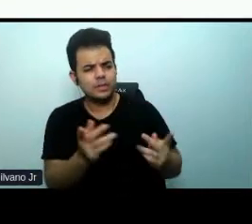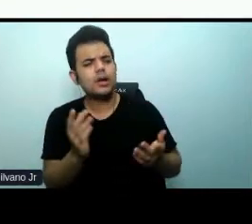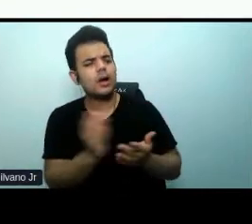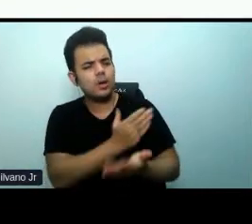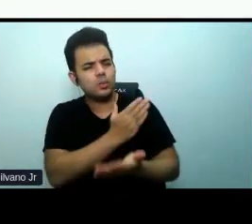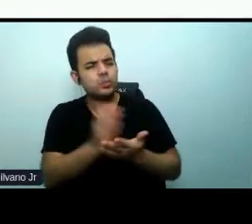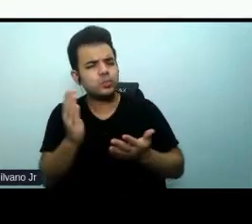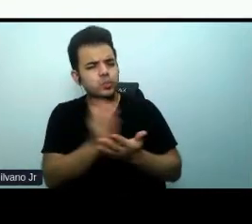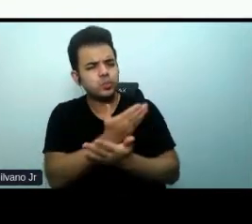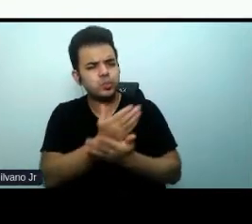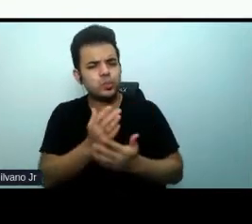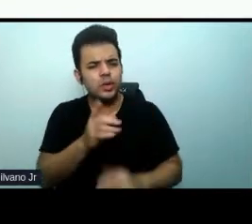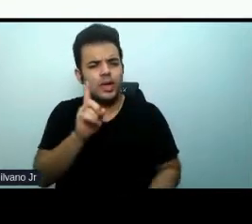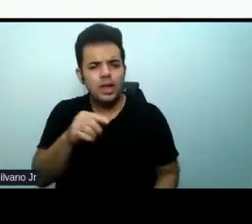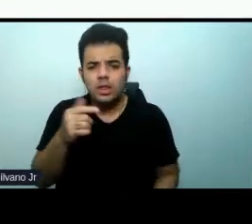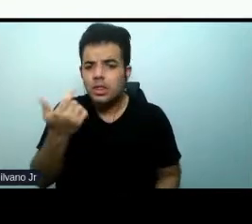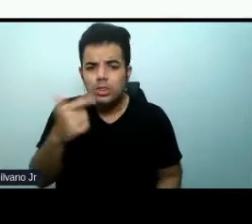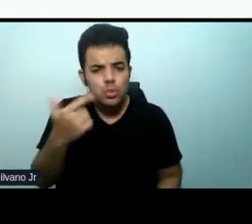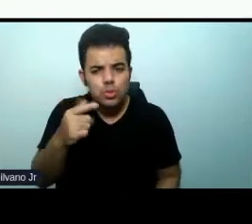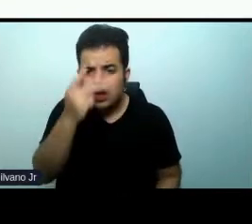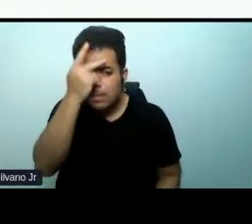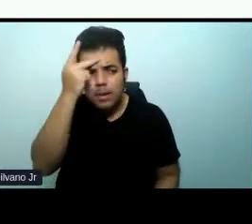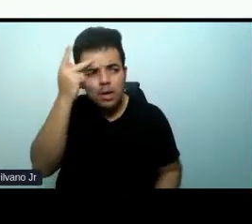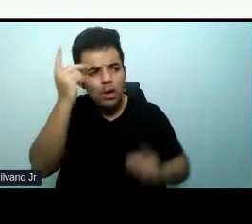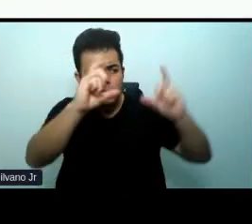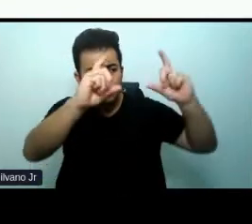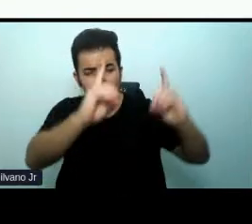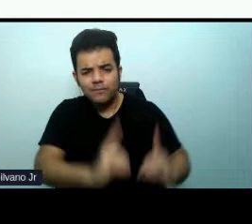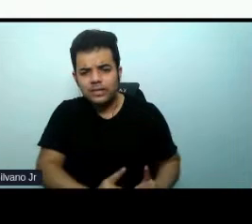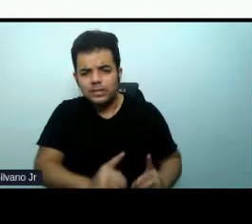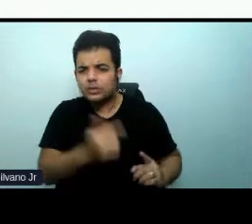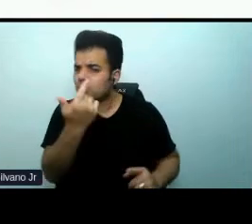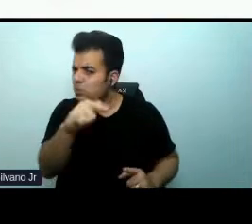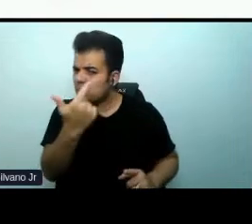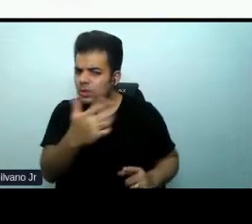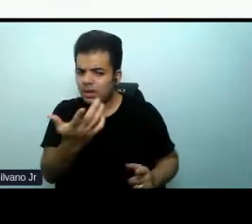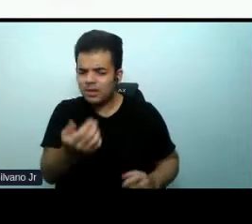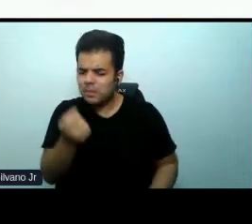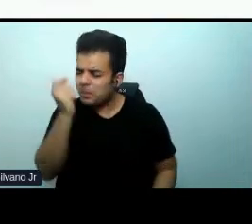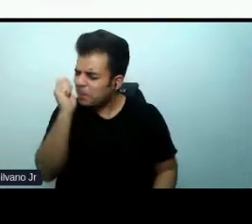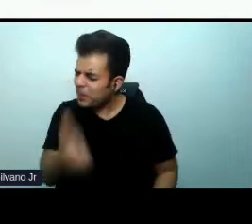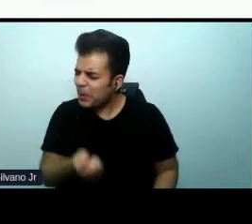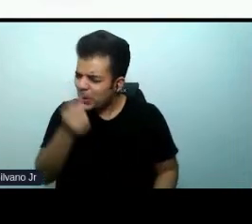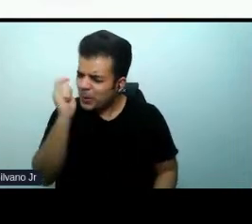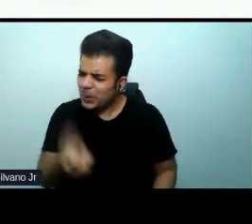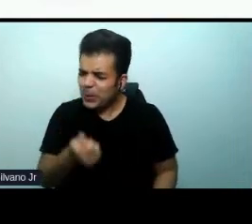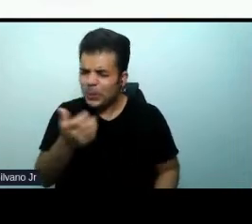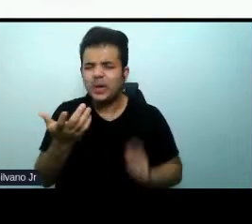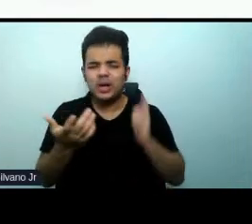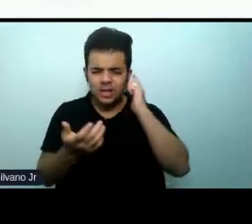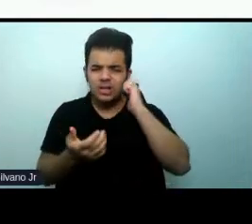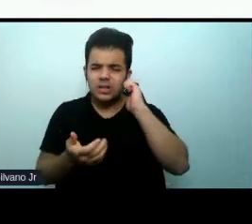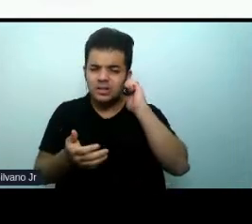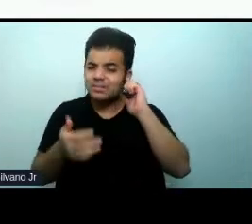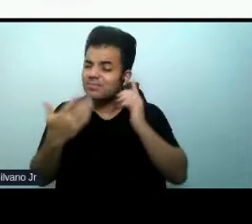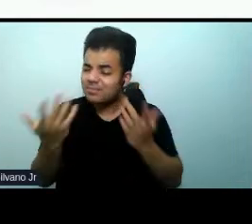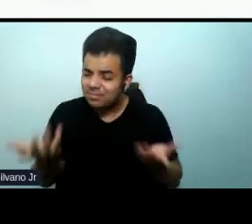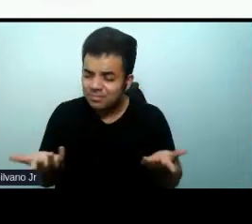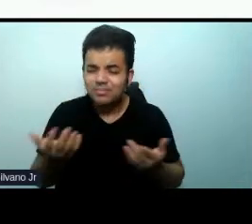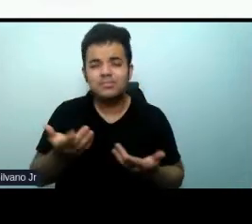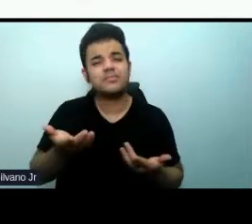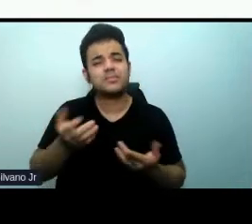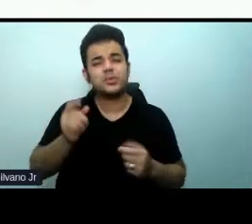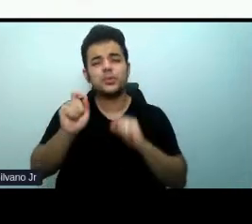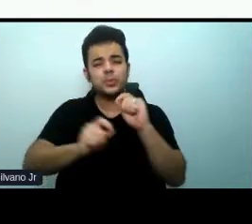praticamente não tem pessoas com deficiência. São pouquíssimas, certo? Então, acaba que você não